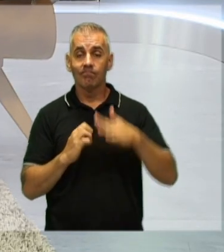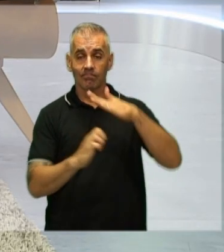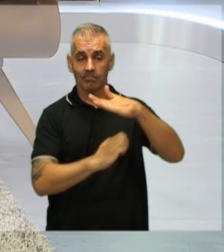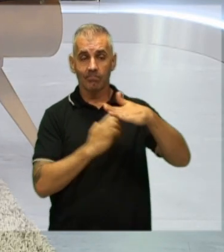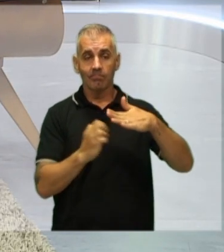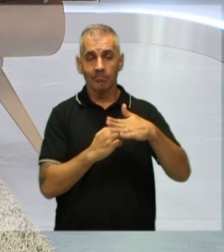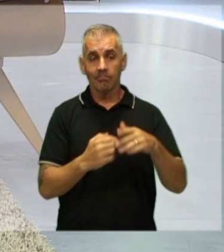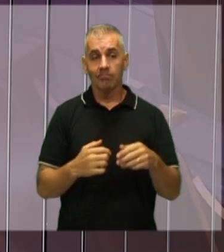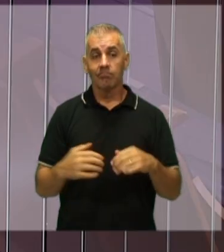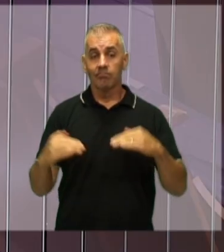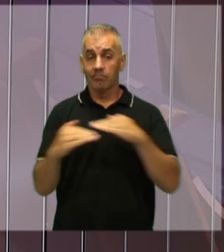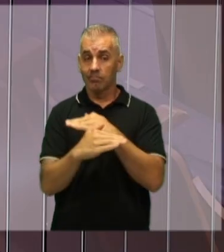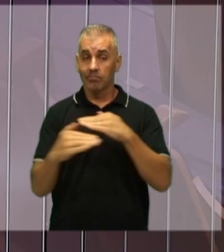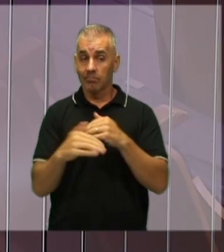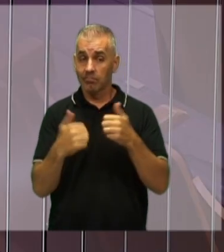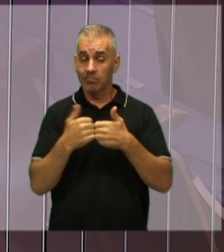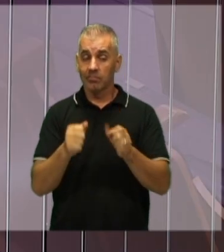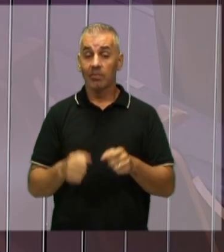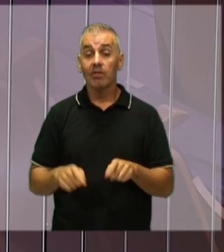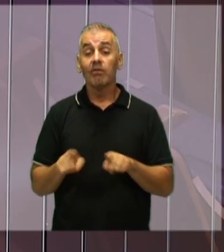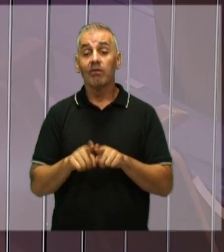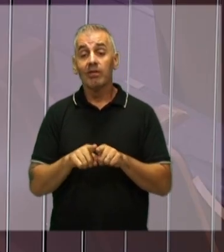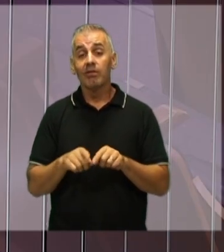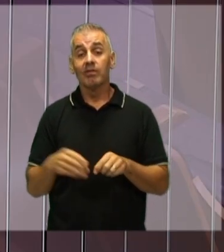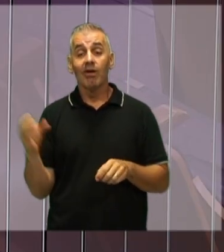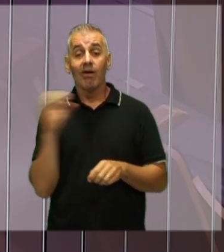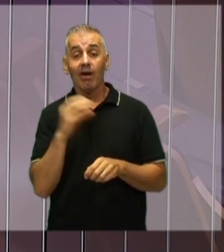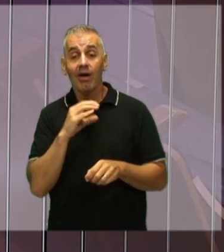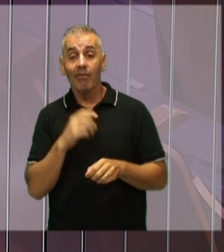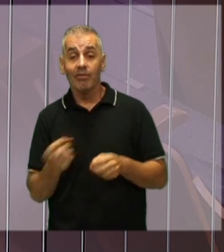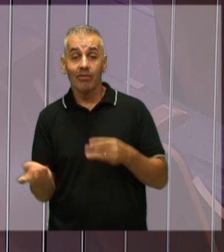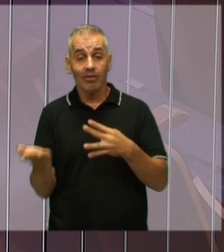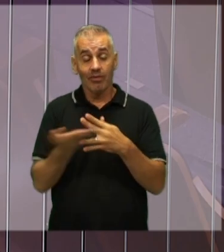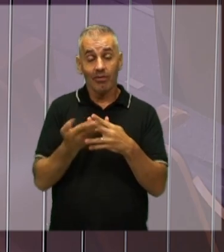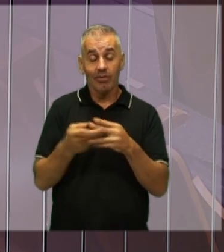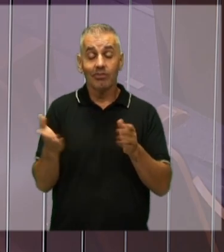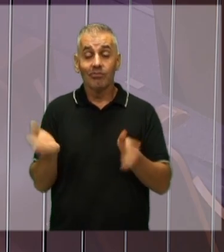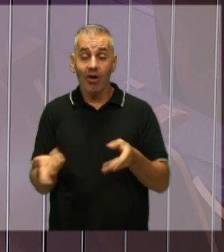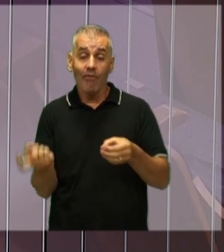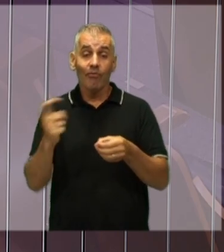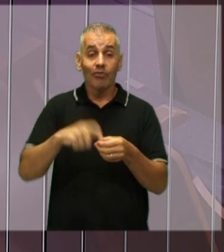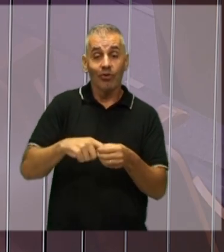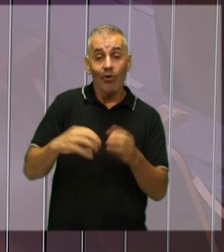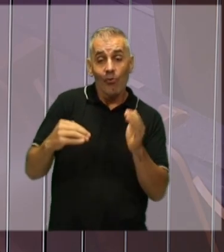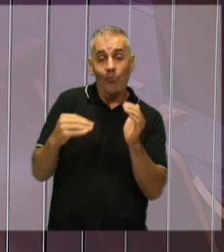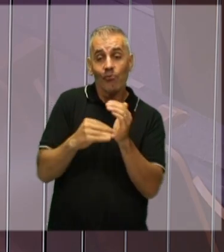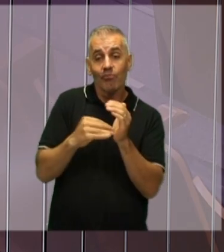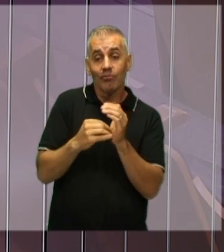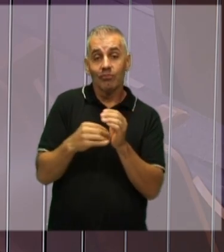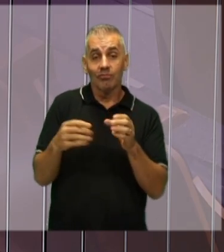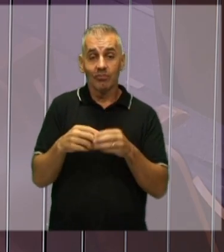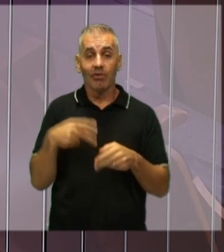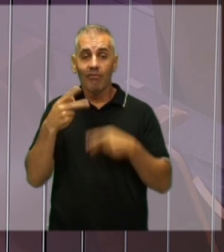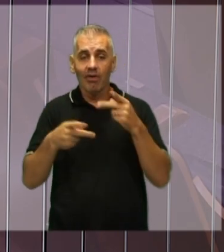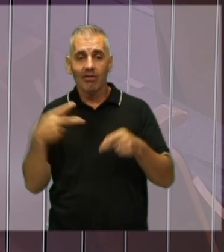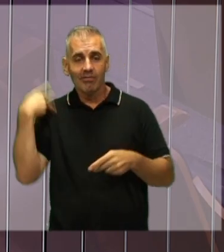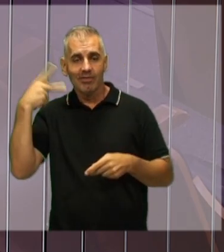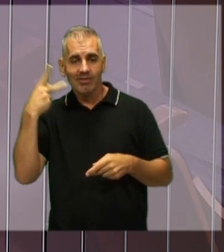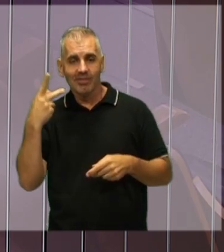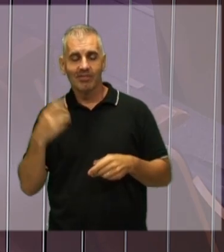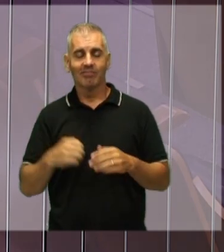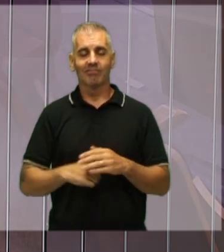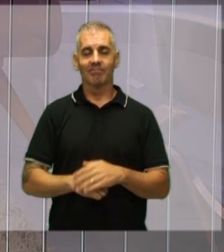público, Maurício. Bom, nós vamos fazer mais um rápido intervalo e já voltamos com o último bloco do Fala Vereador. Até